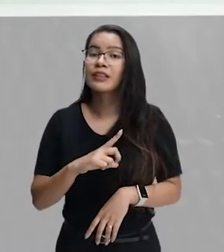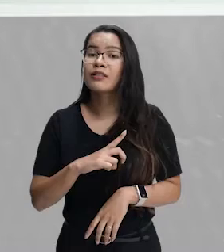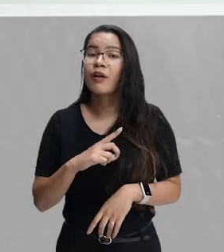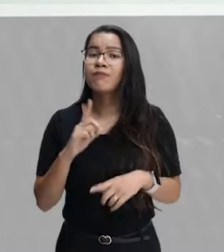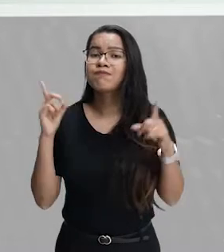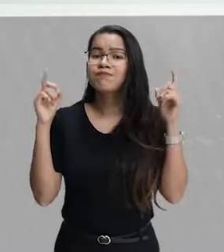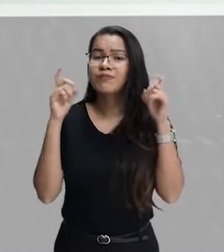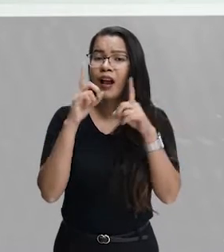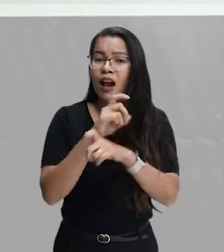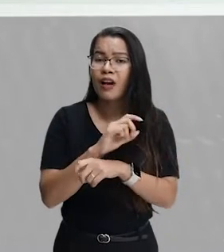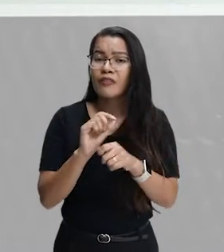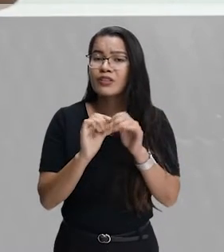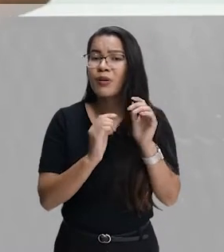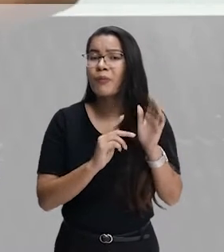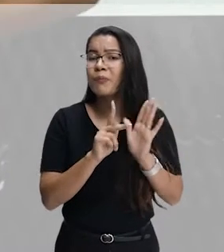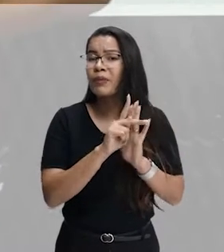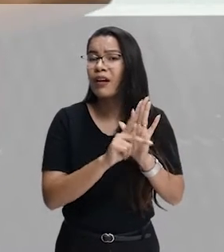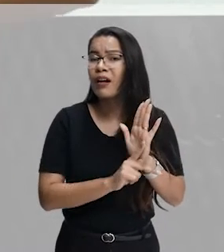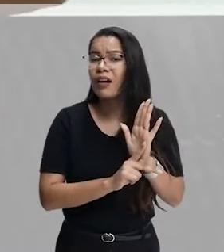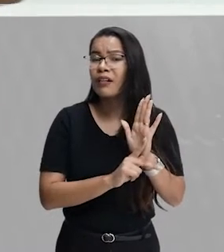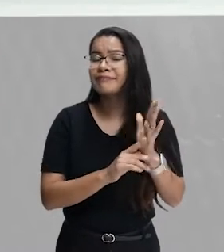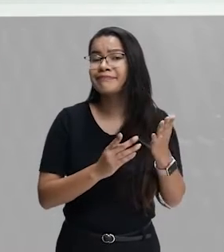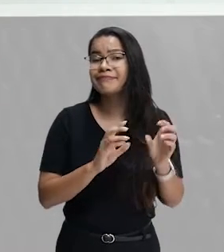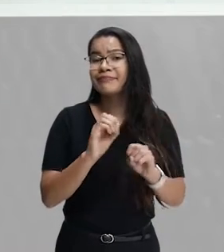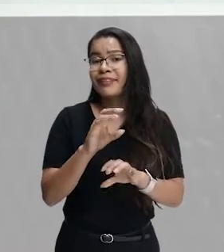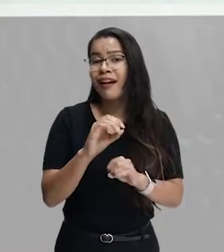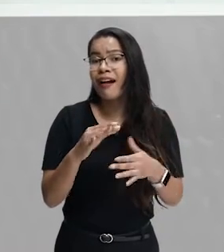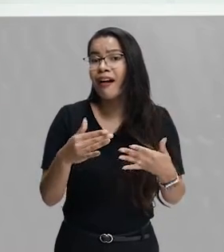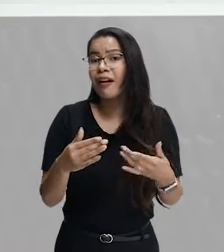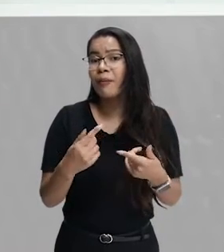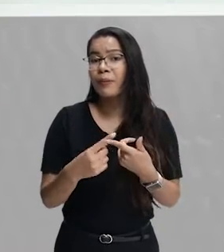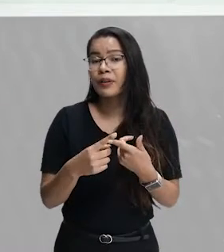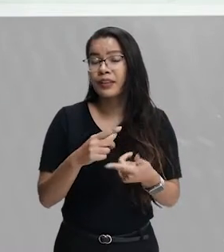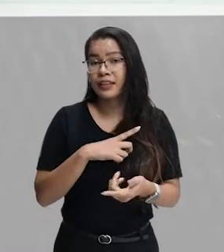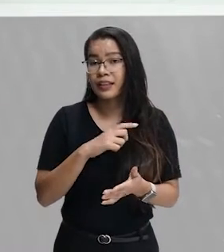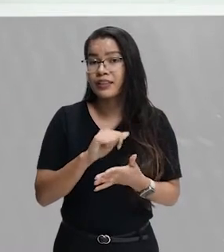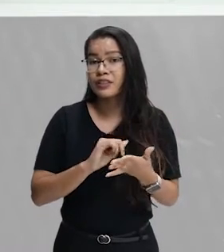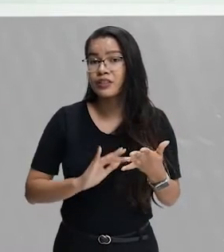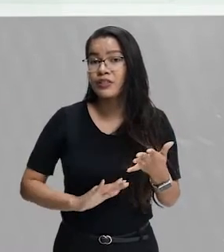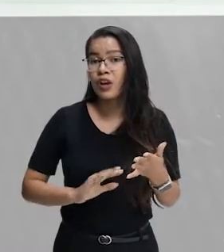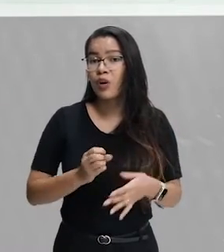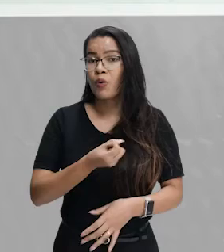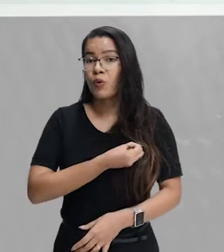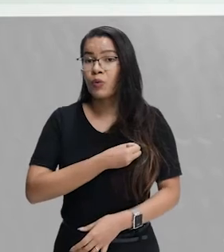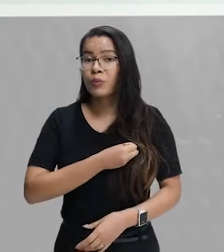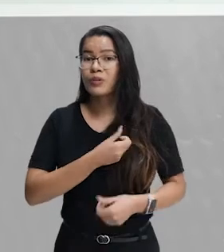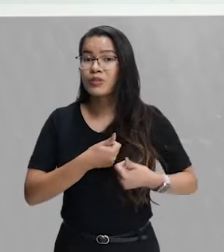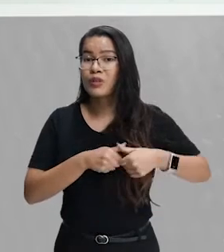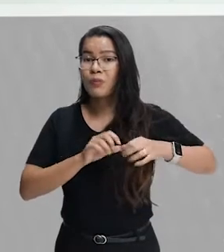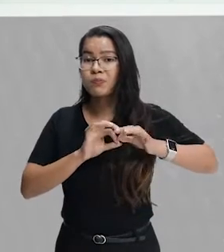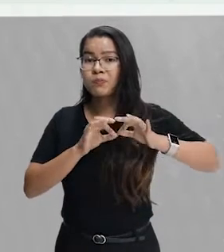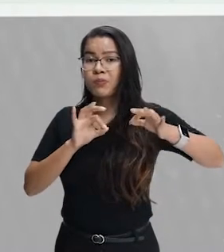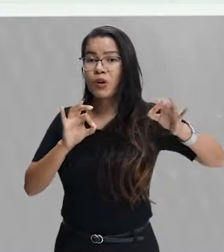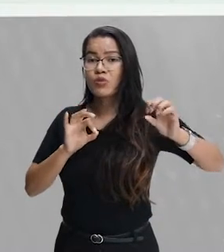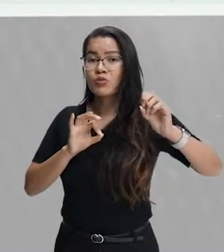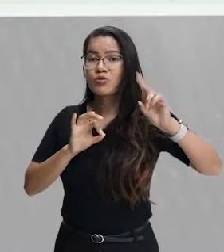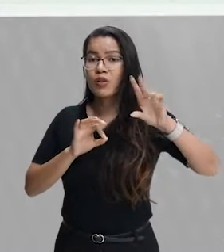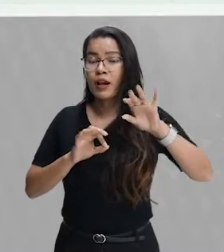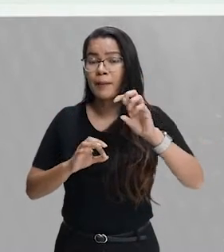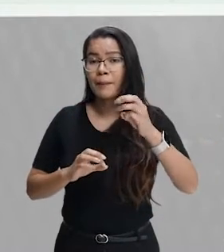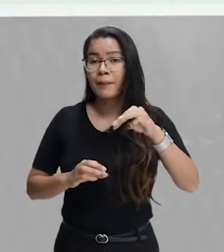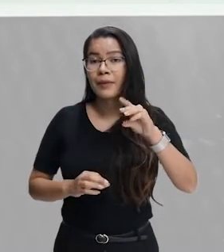fazer esse planejamento da aula dele? Porque tem atividade, esses números aqui estão muito longe. Só a